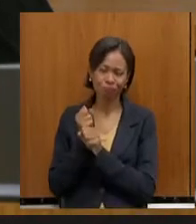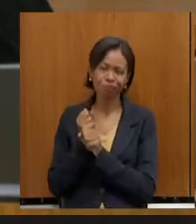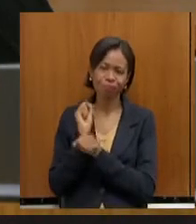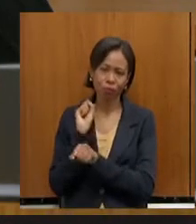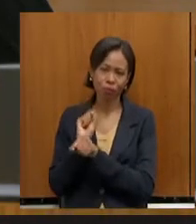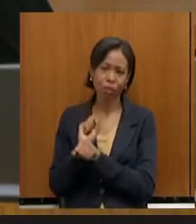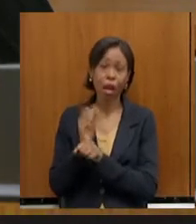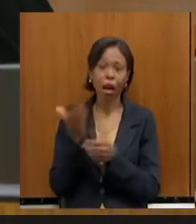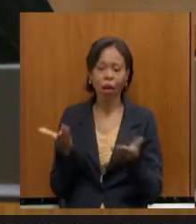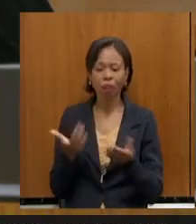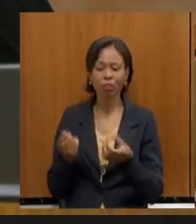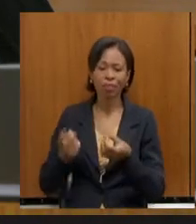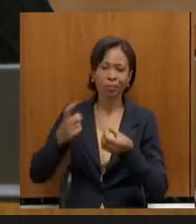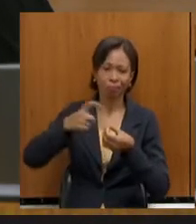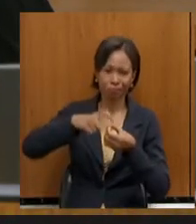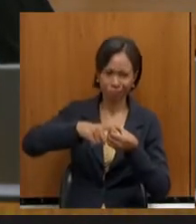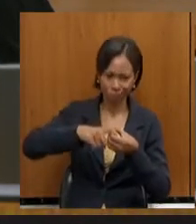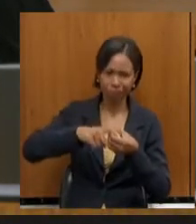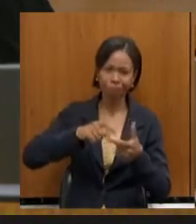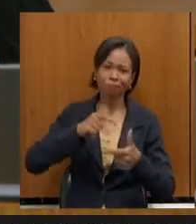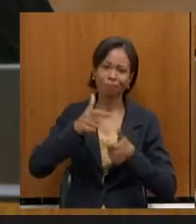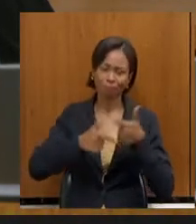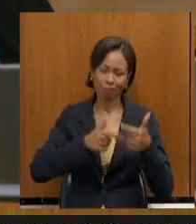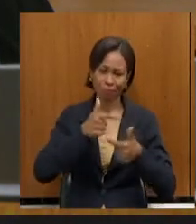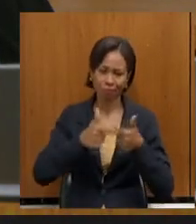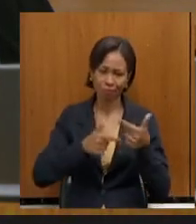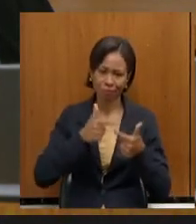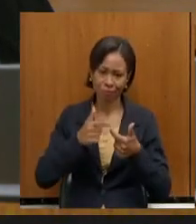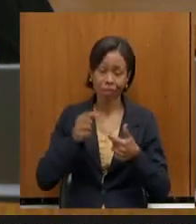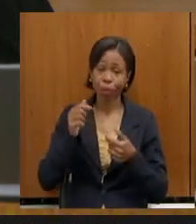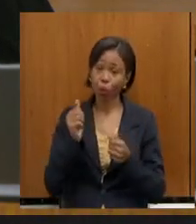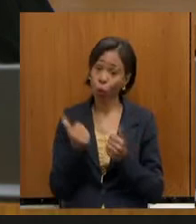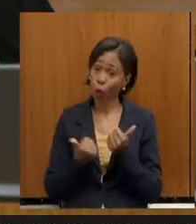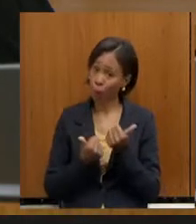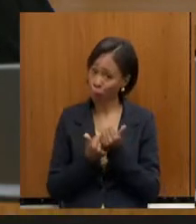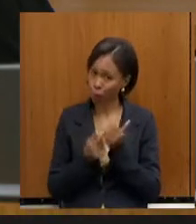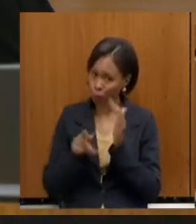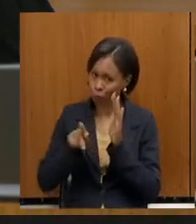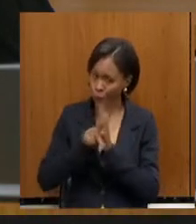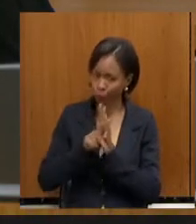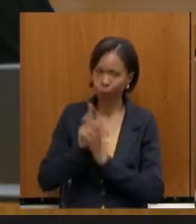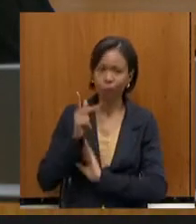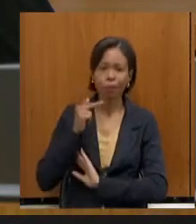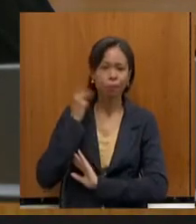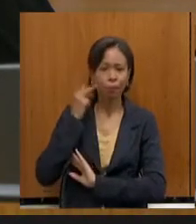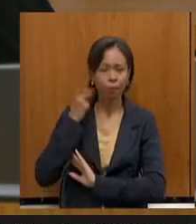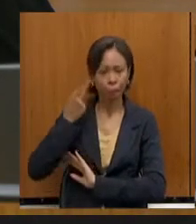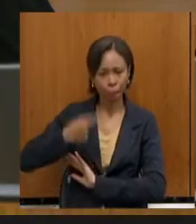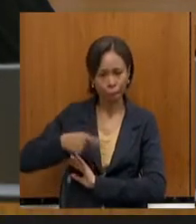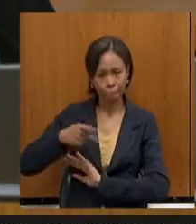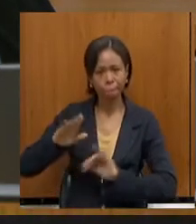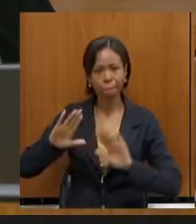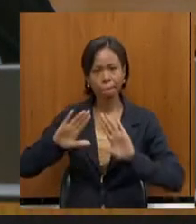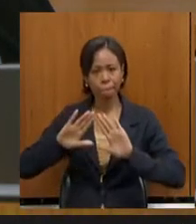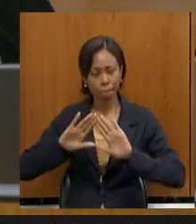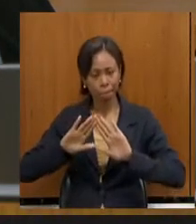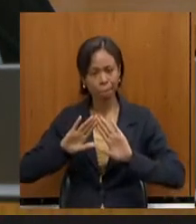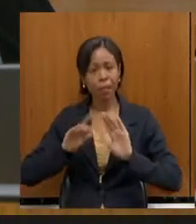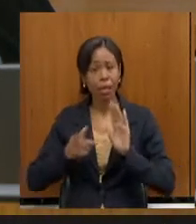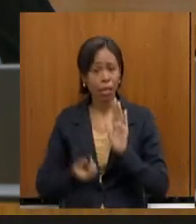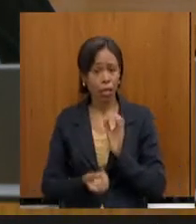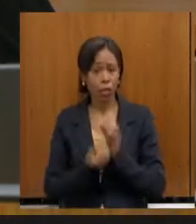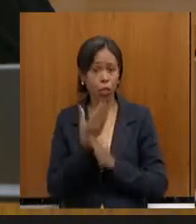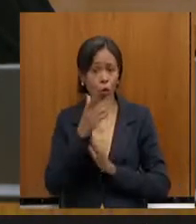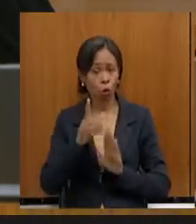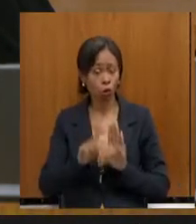obra volta dizer nova é um apoio de parlamentares desta Assembleia Legislativa que aportaram emendas parlamentares para nos